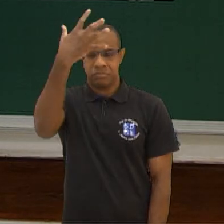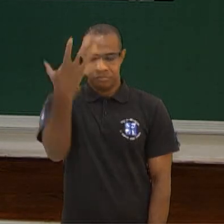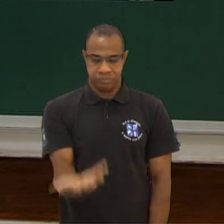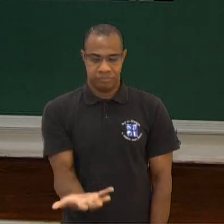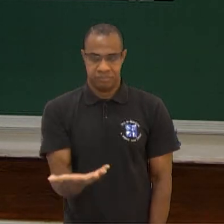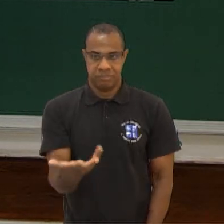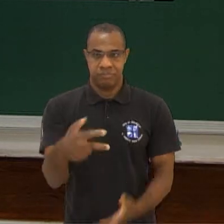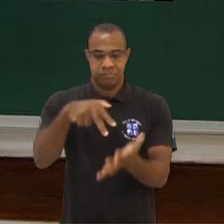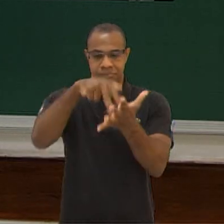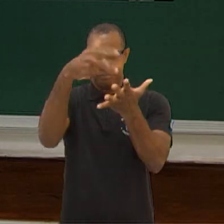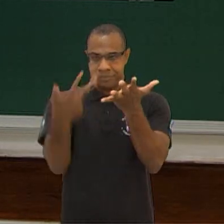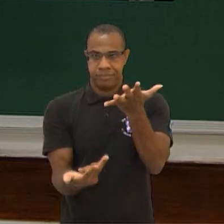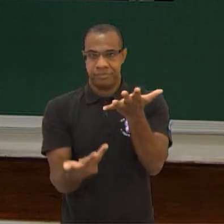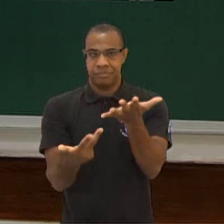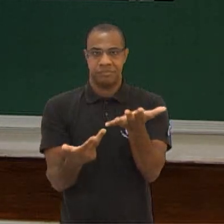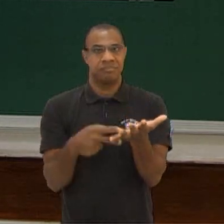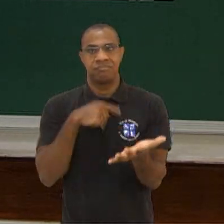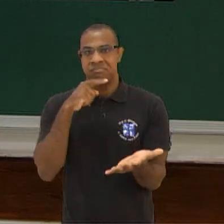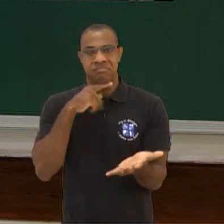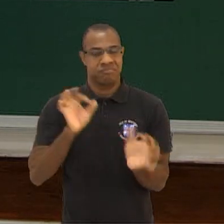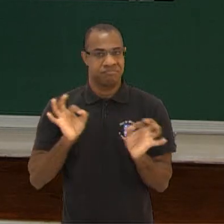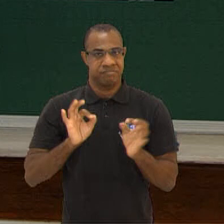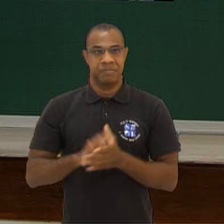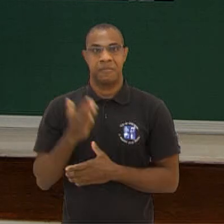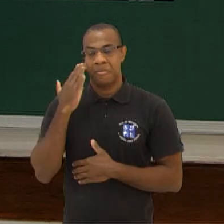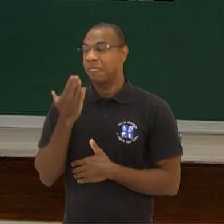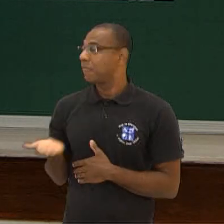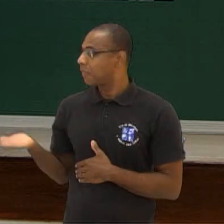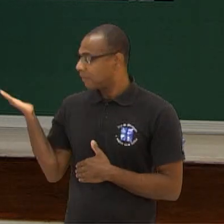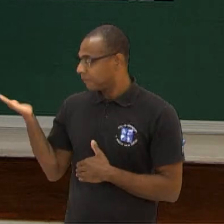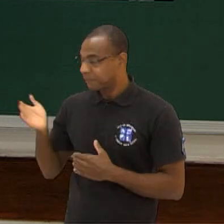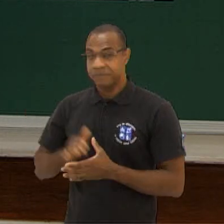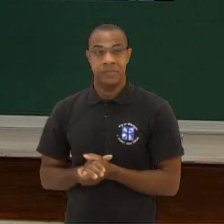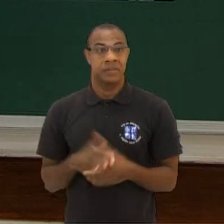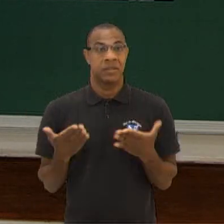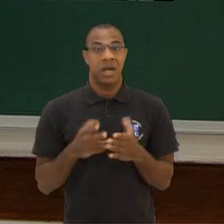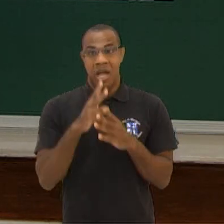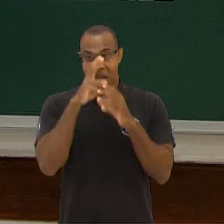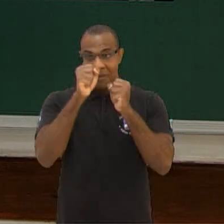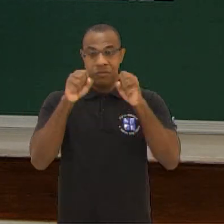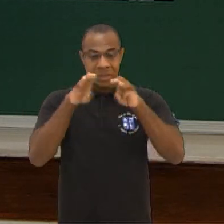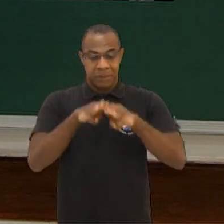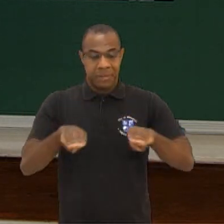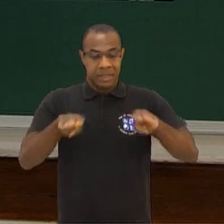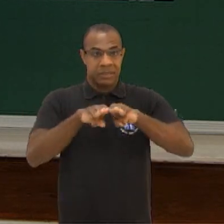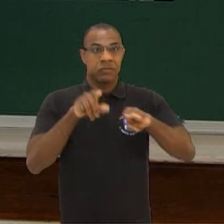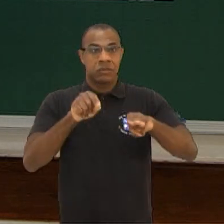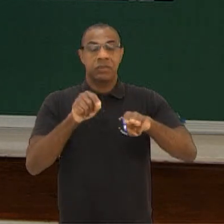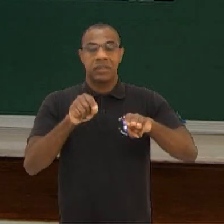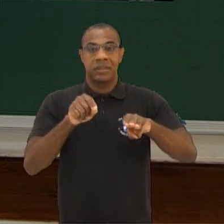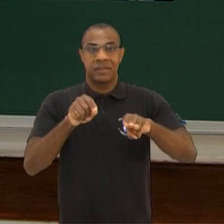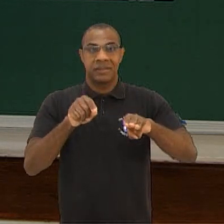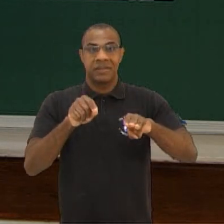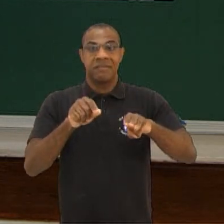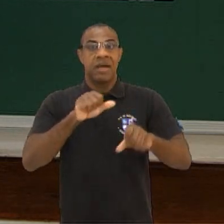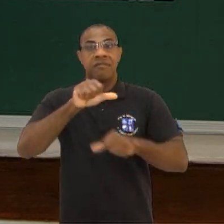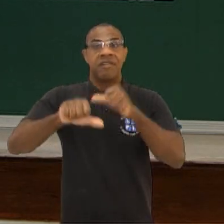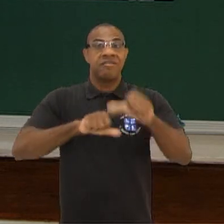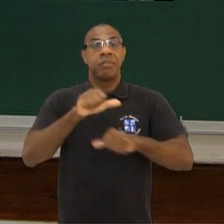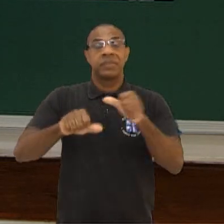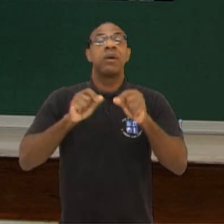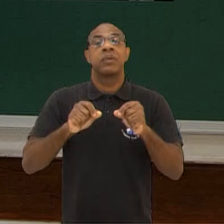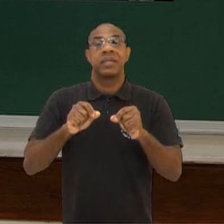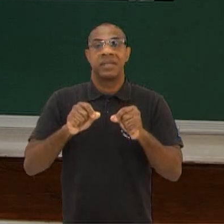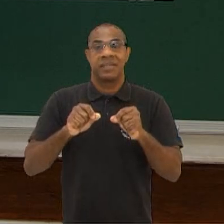em repouso. Ok? Portanto, olha só, a força magnética ela vai alterar a direção, se a carga não